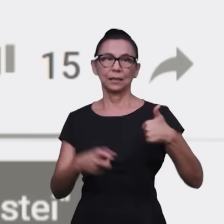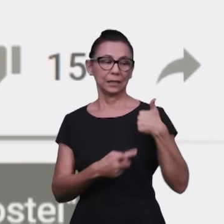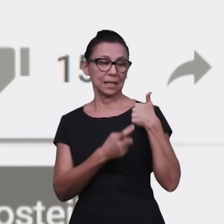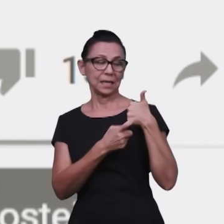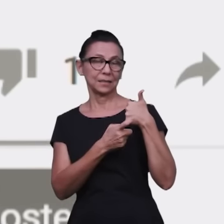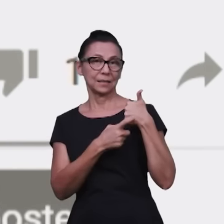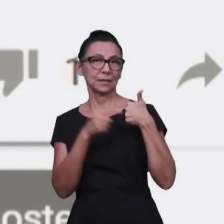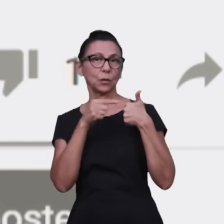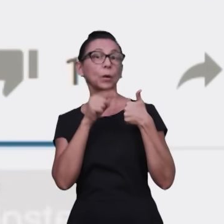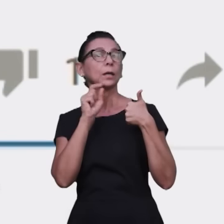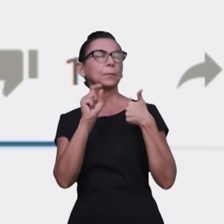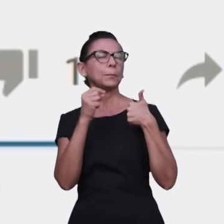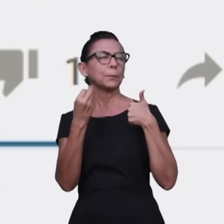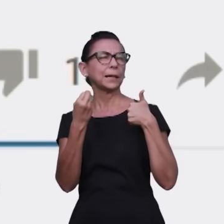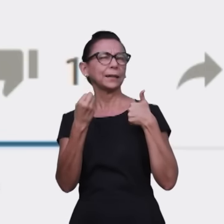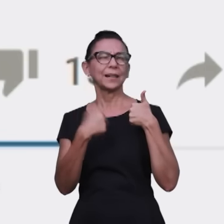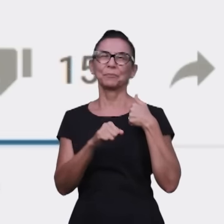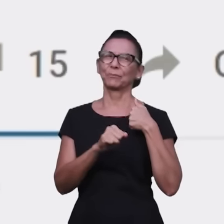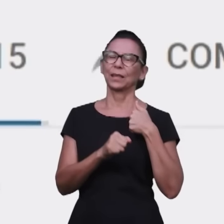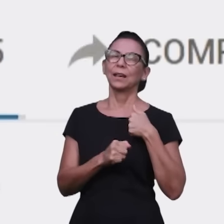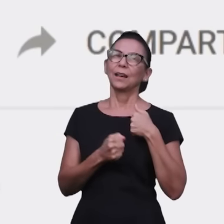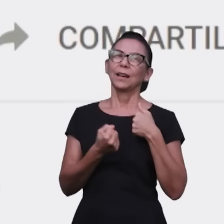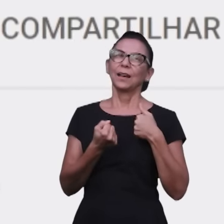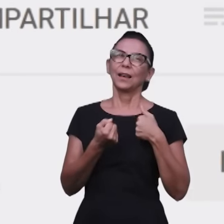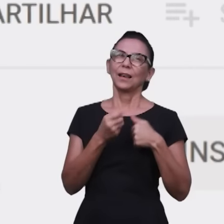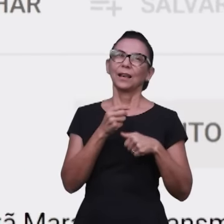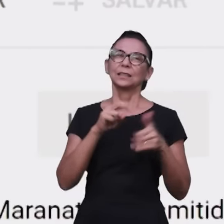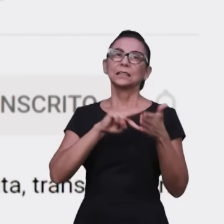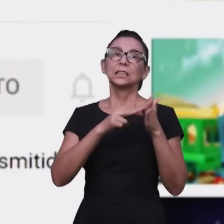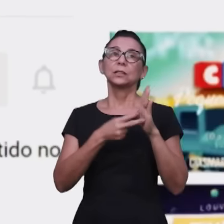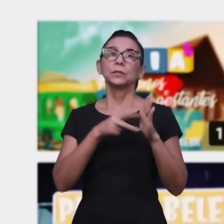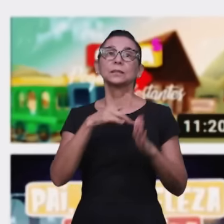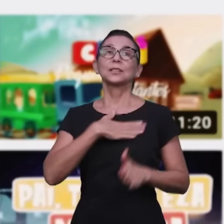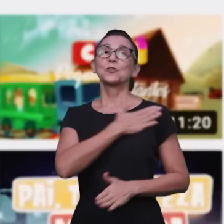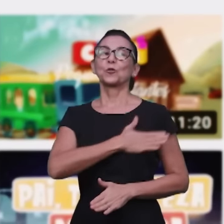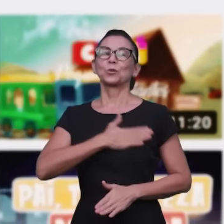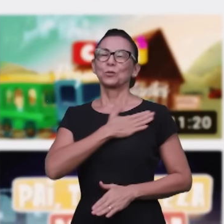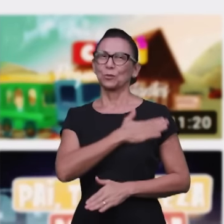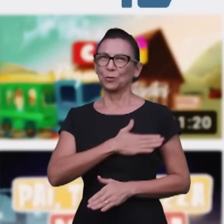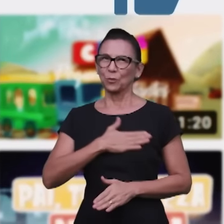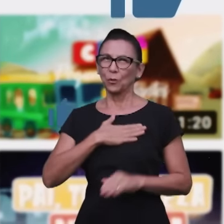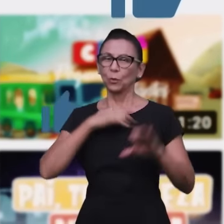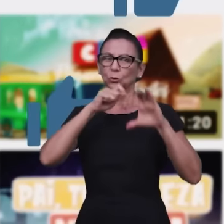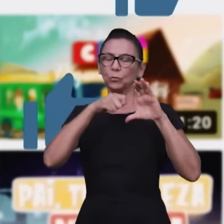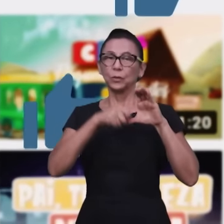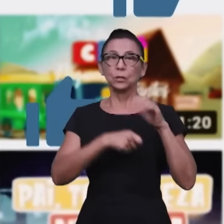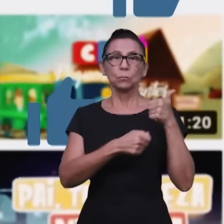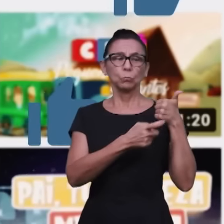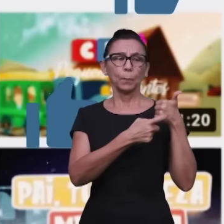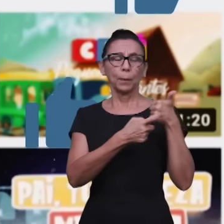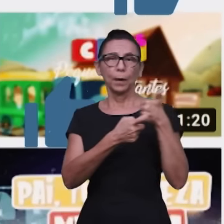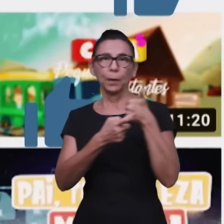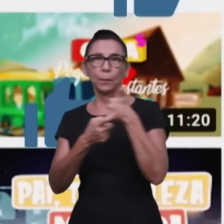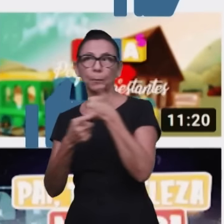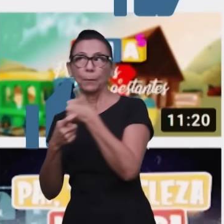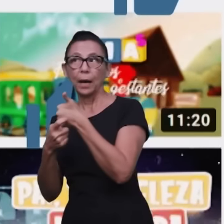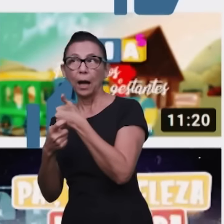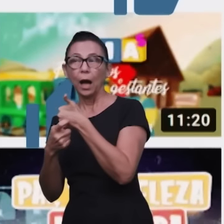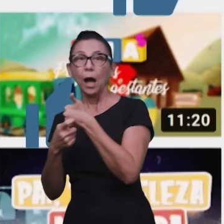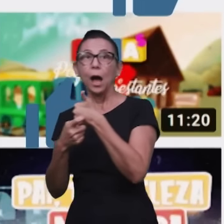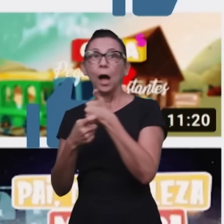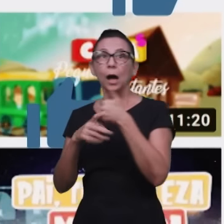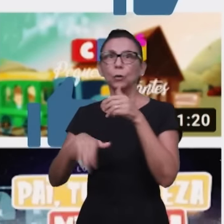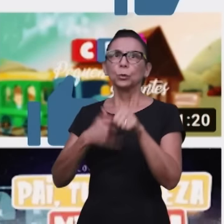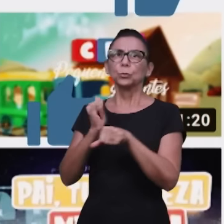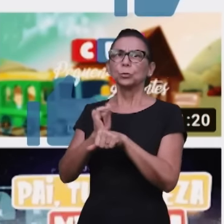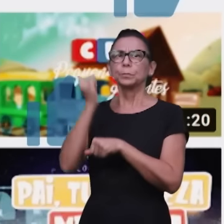de joinha, é uma forma de dizer que você gostou do vídeo. Ao receber muitos likes, o YouTube entende que o nosso vídeo